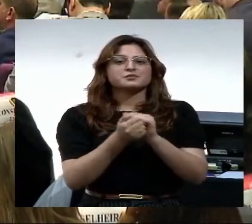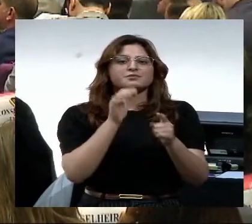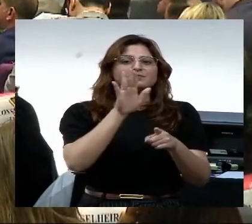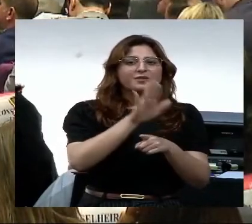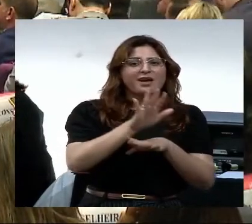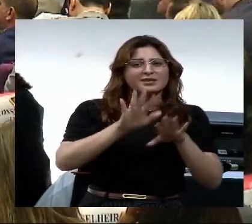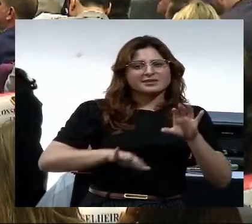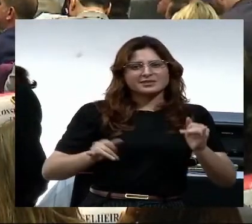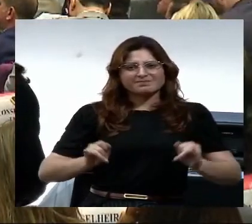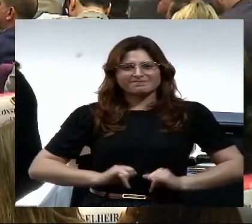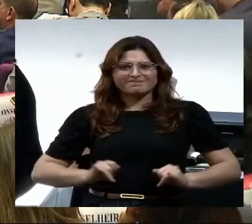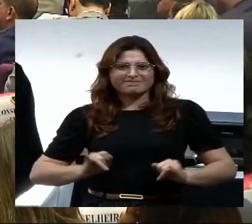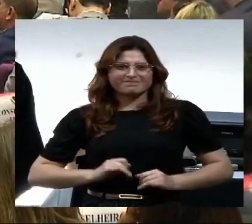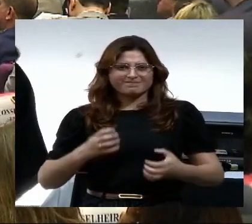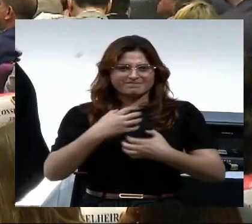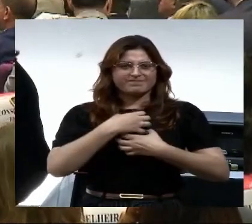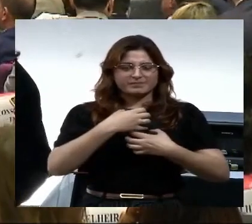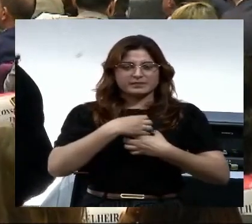e aflição.